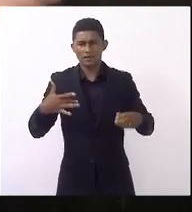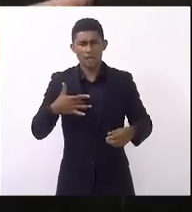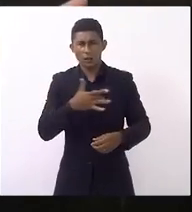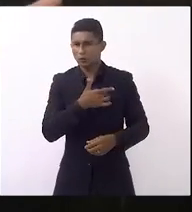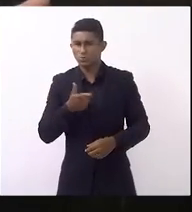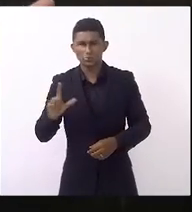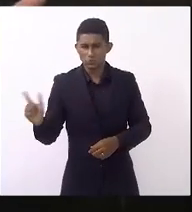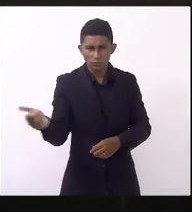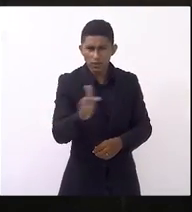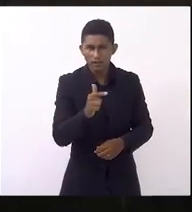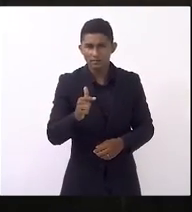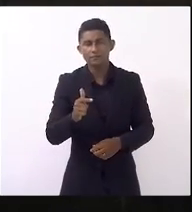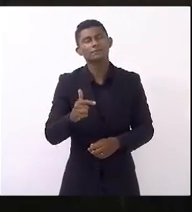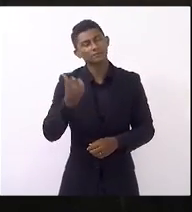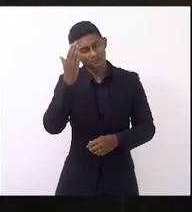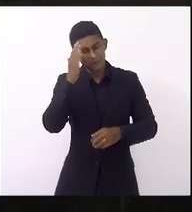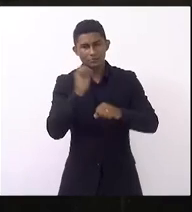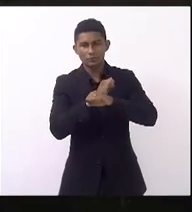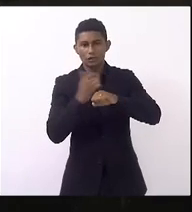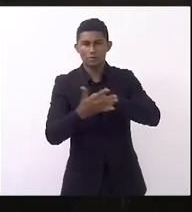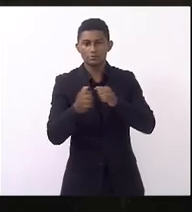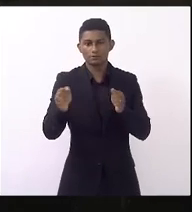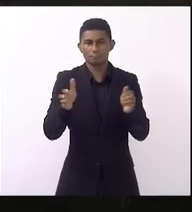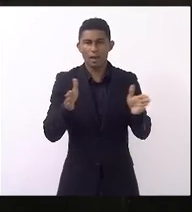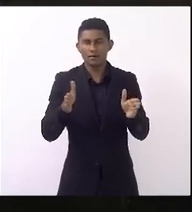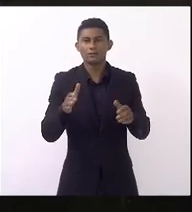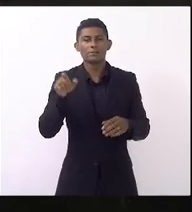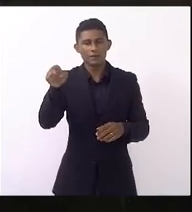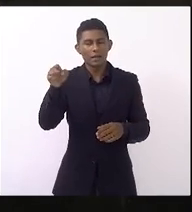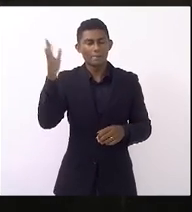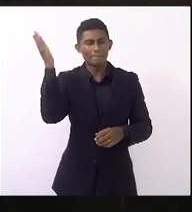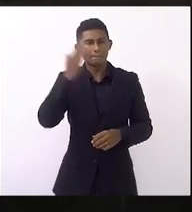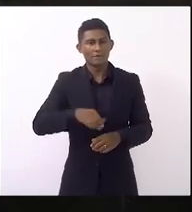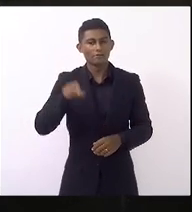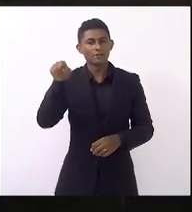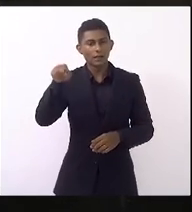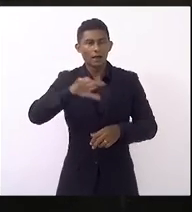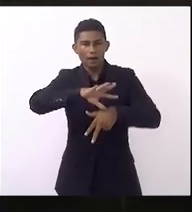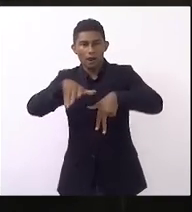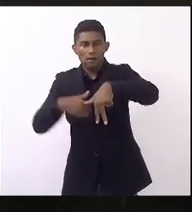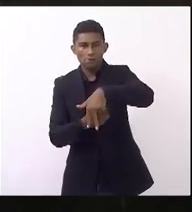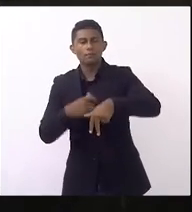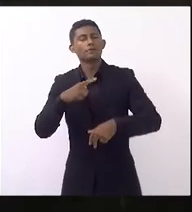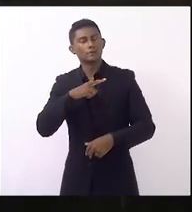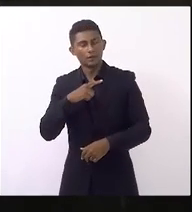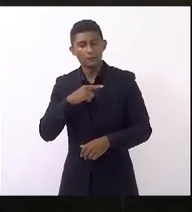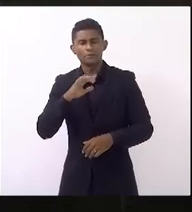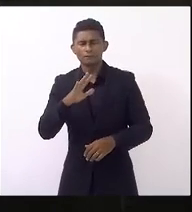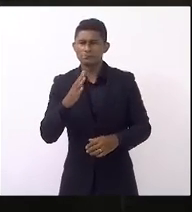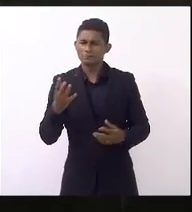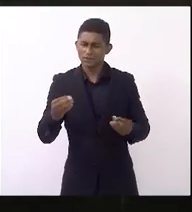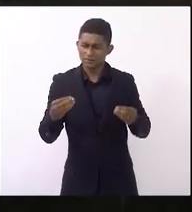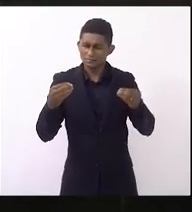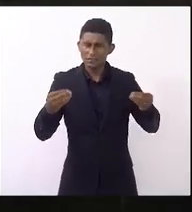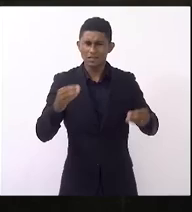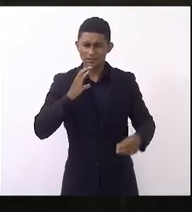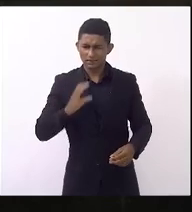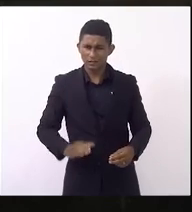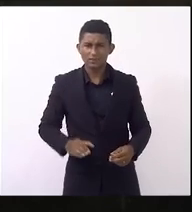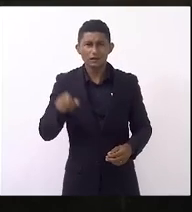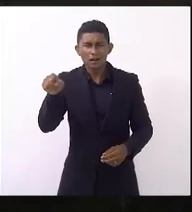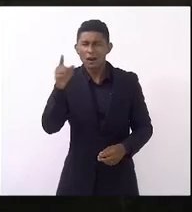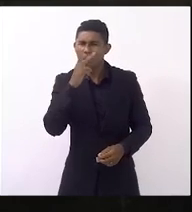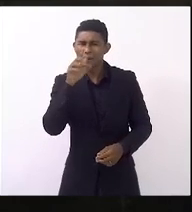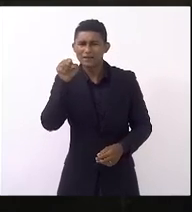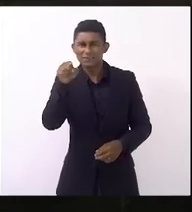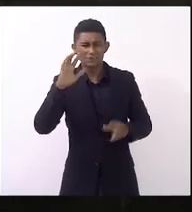mostrou que não havia governança e havia muita corrupção, isso sim, no Ministério da Saúde. Agora, não tem cabimento que o Ministério da Cidadania tenha ingerência sobre